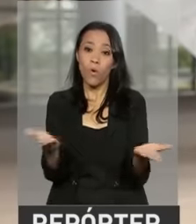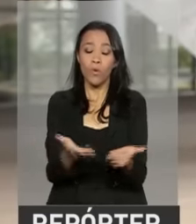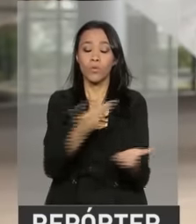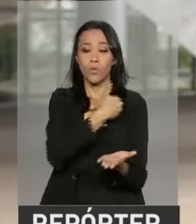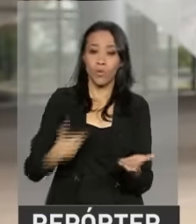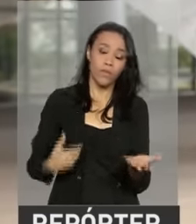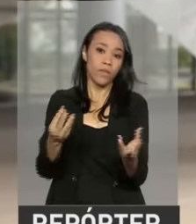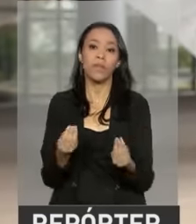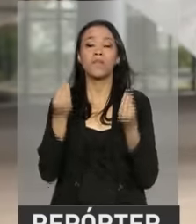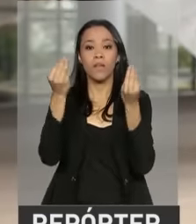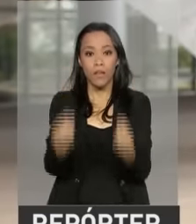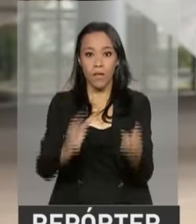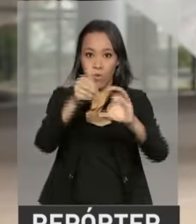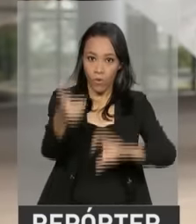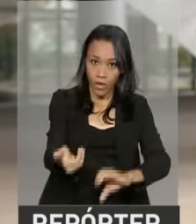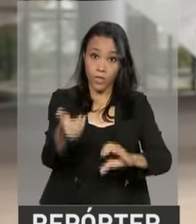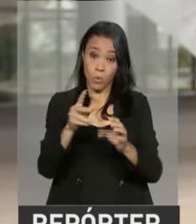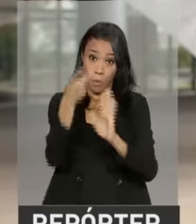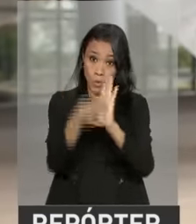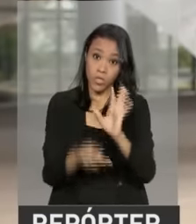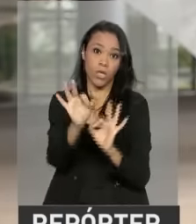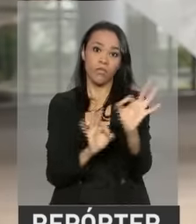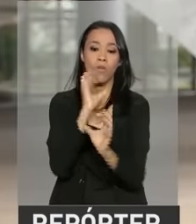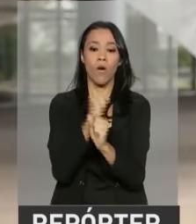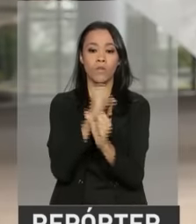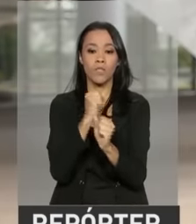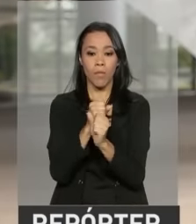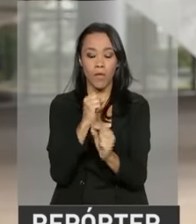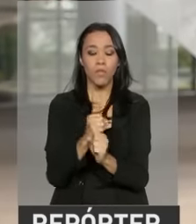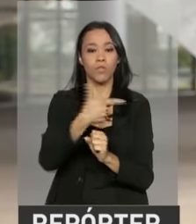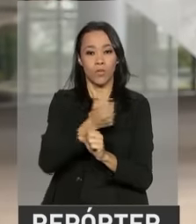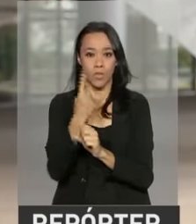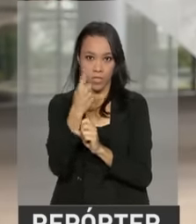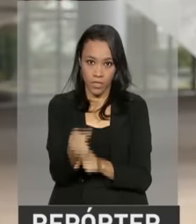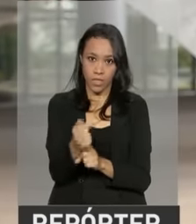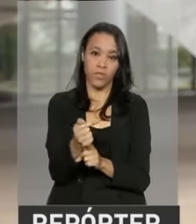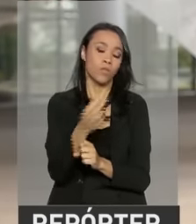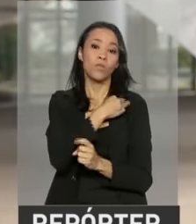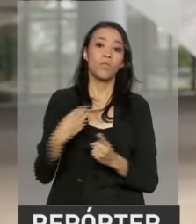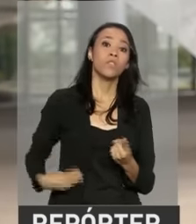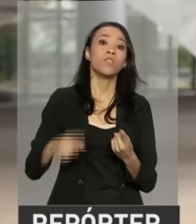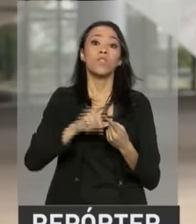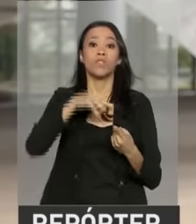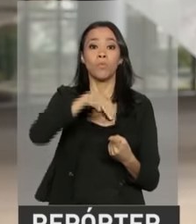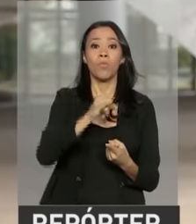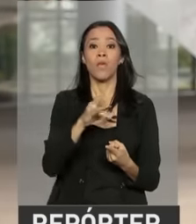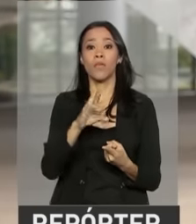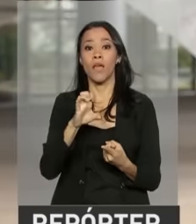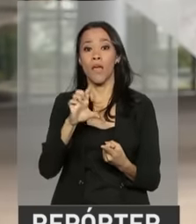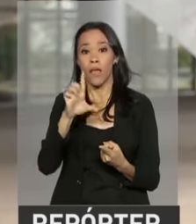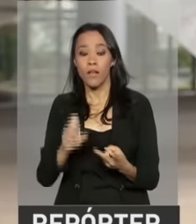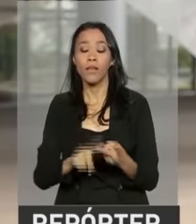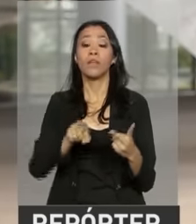congresso o projeto de orçamento da União eh de 2017 os ministros Henrique Meirelles da fazenda e Diogo